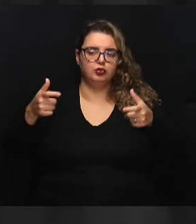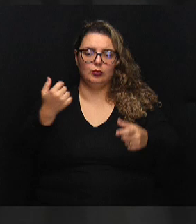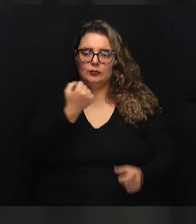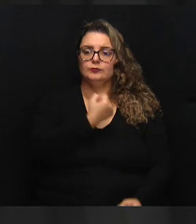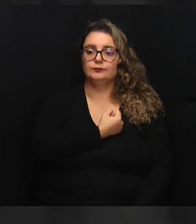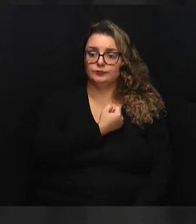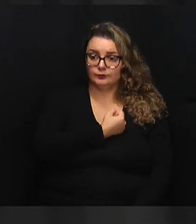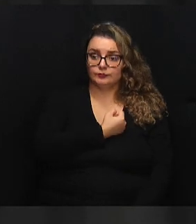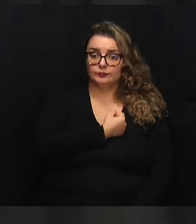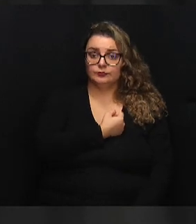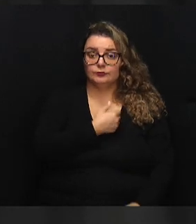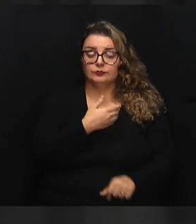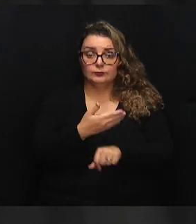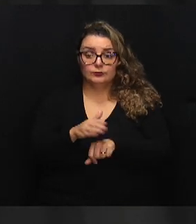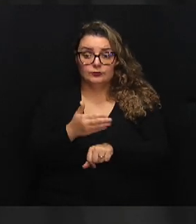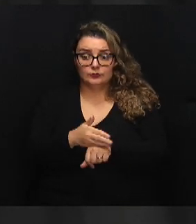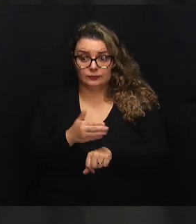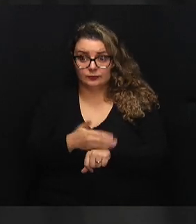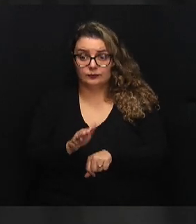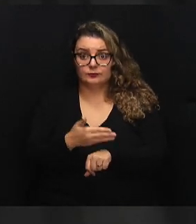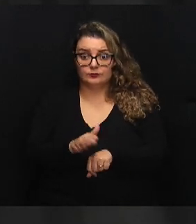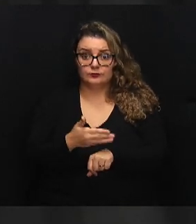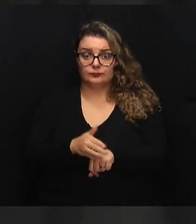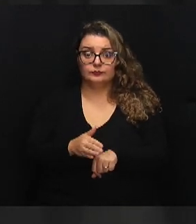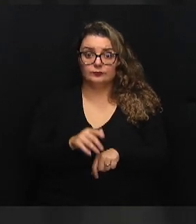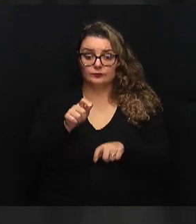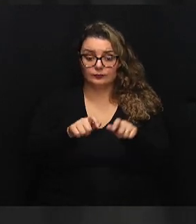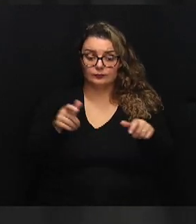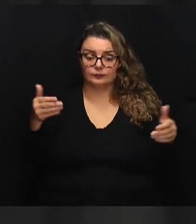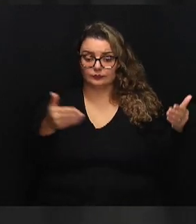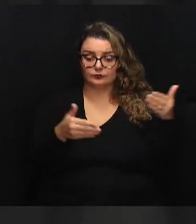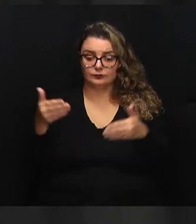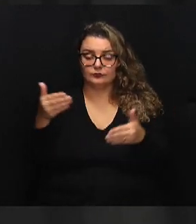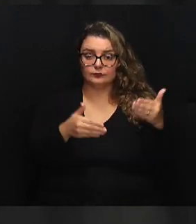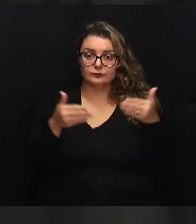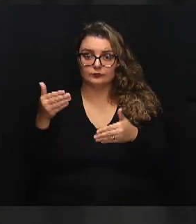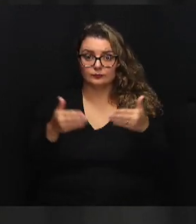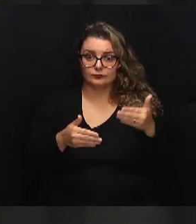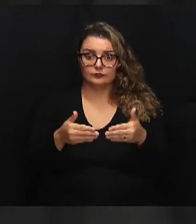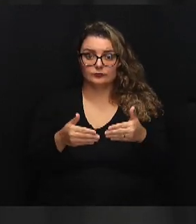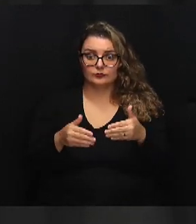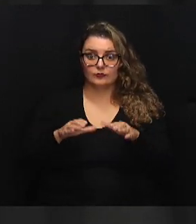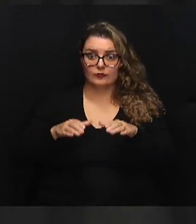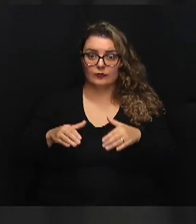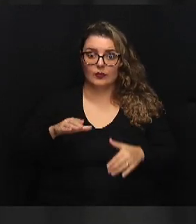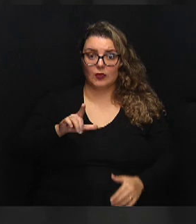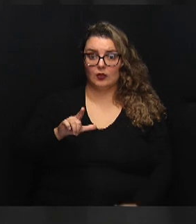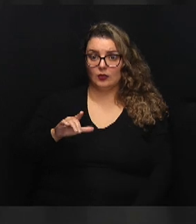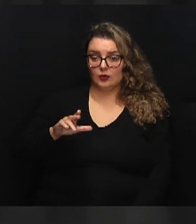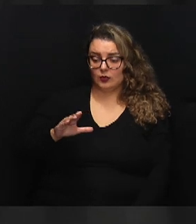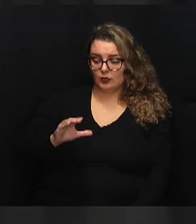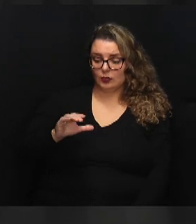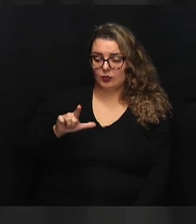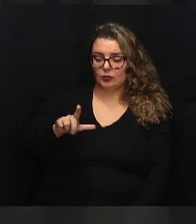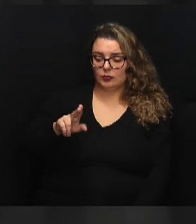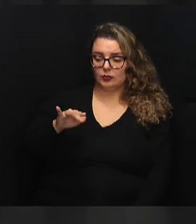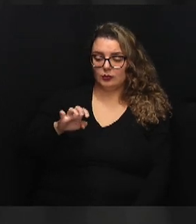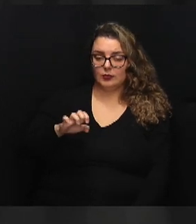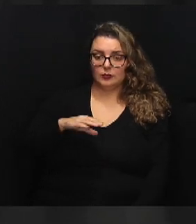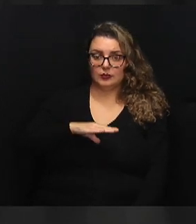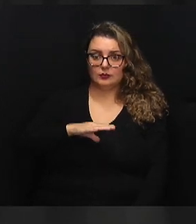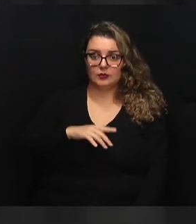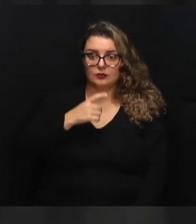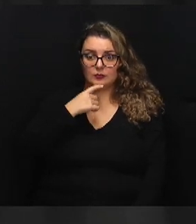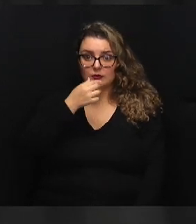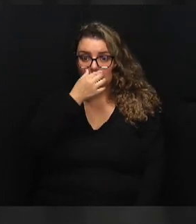de praticantes e de pessoas que frequentam um clube municipal em Campinas. Se você tem uma